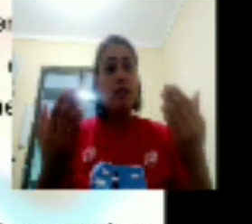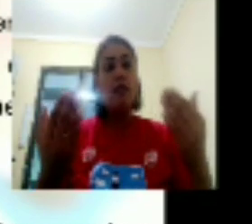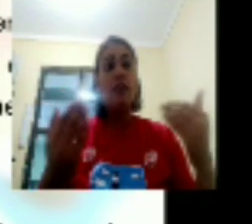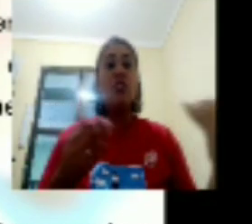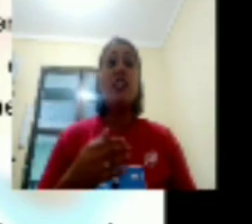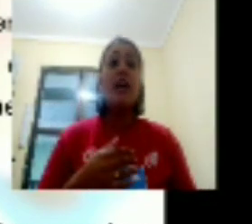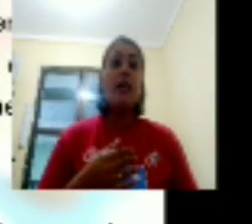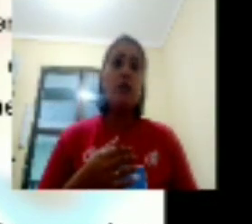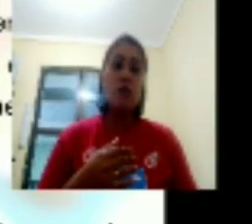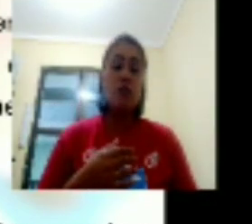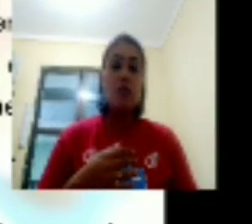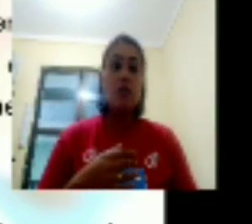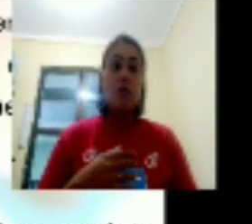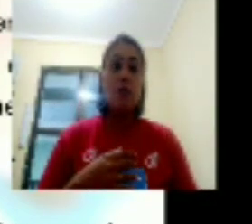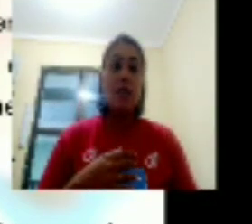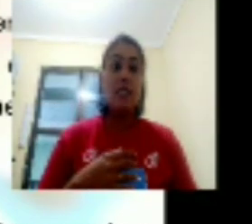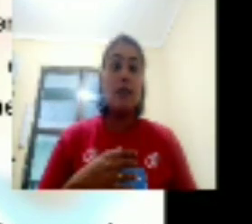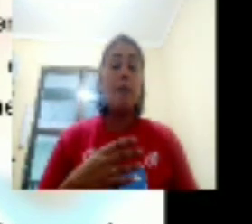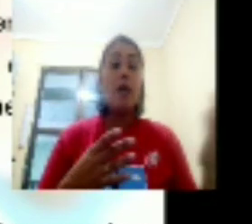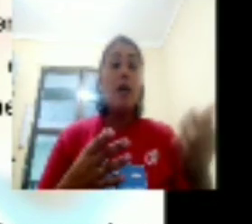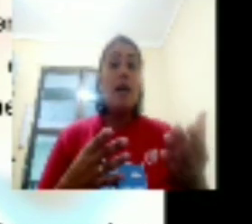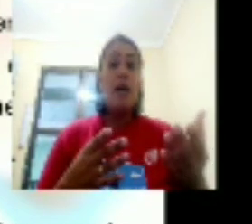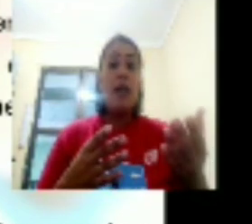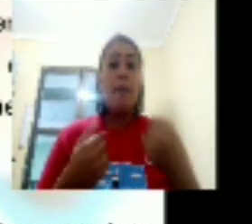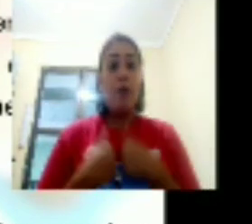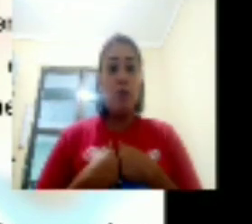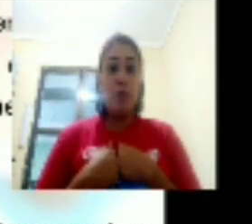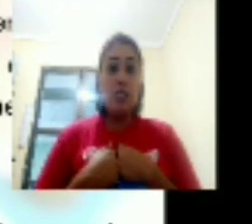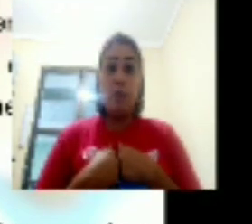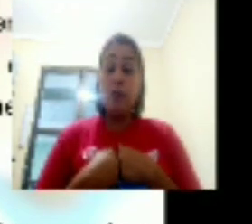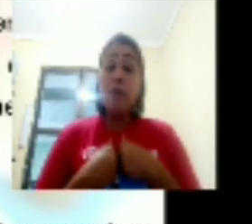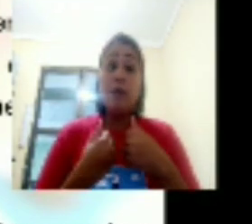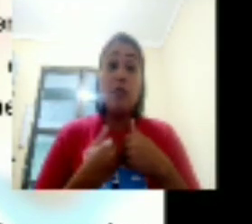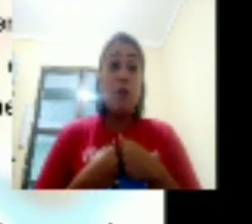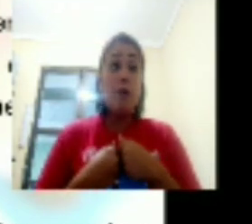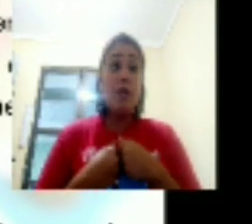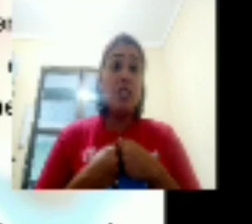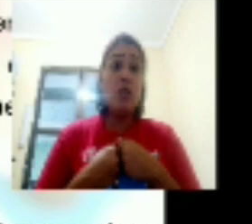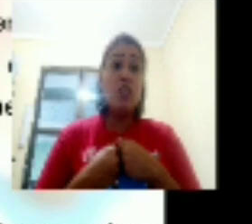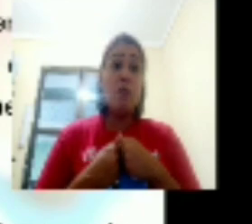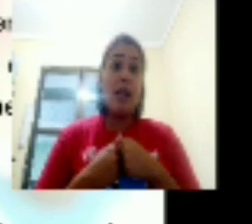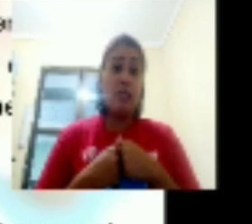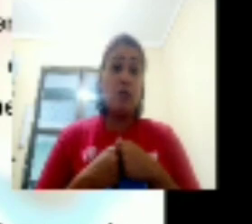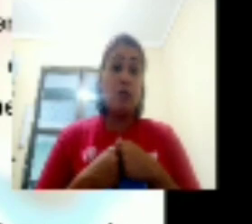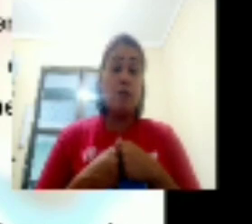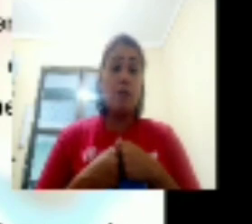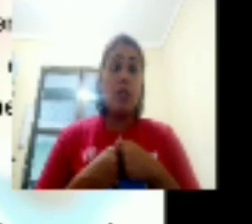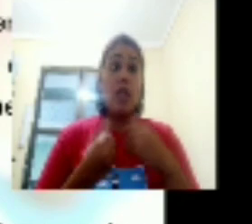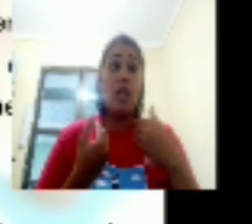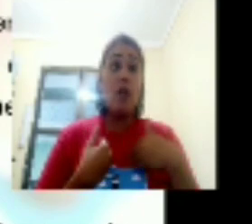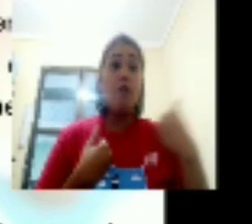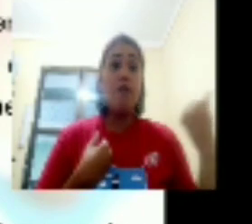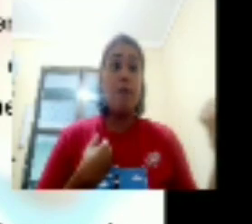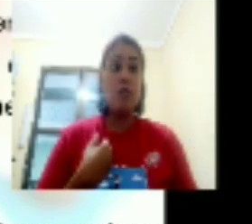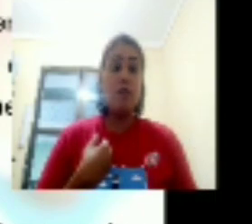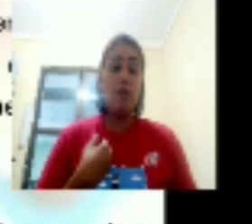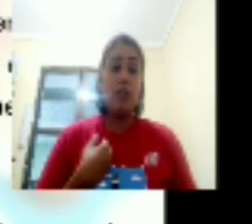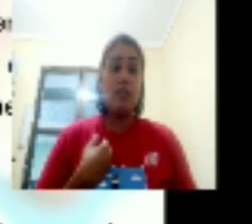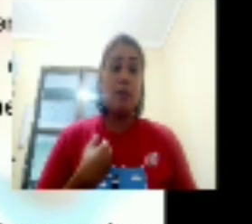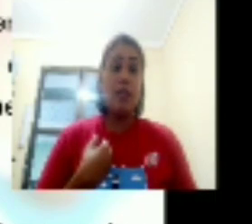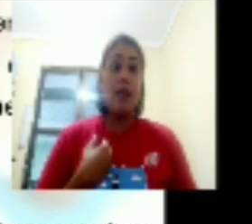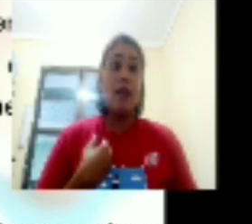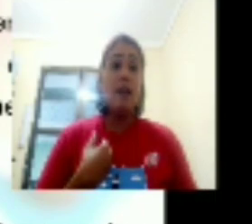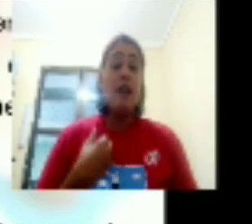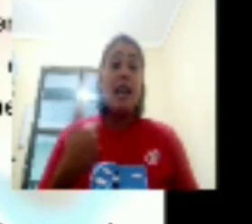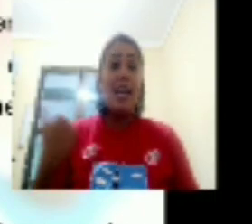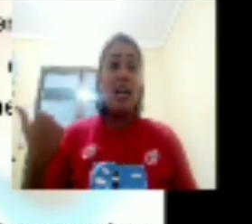que ninguém aqui quer chegar numa situação como essa. Por exemplo, eu mesmo tenho o meu marido asmático, eu posso voltar